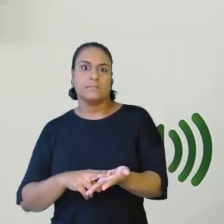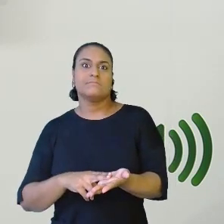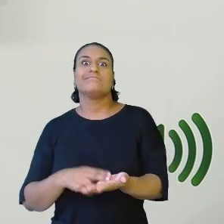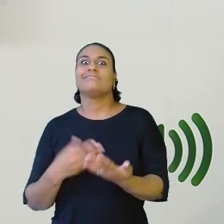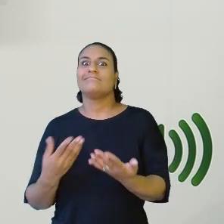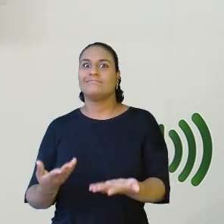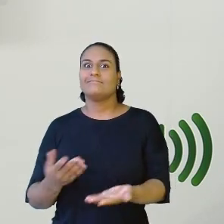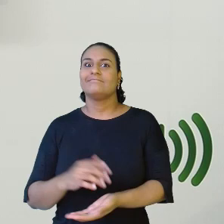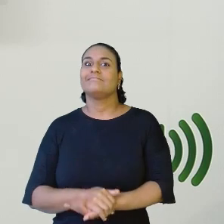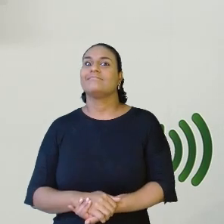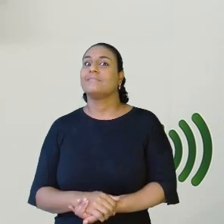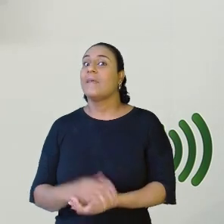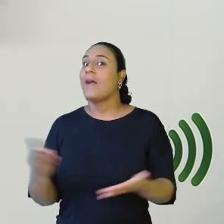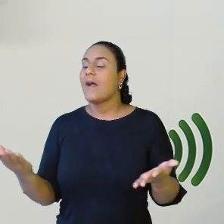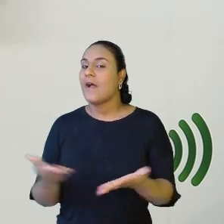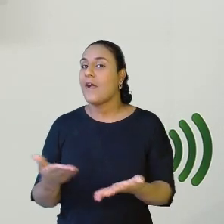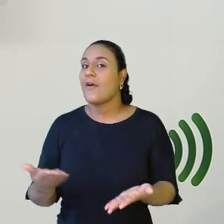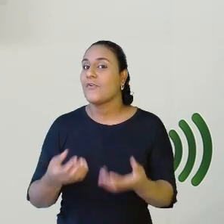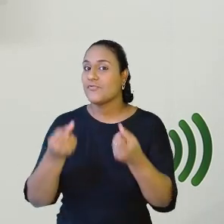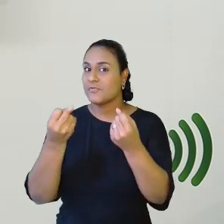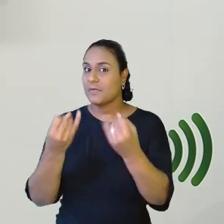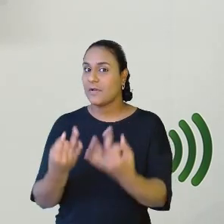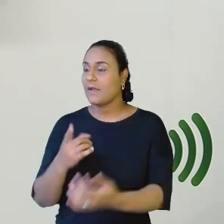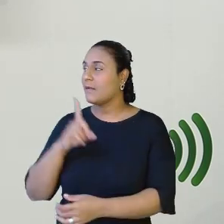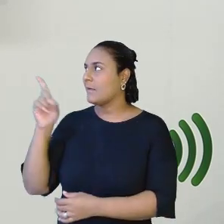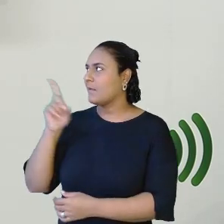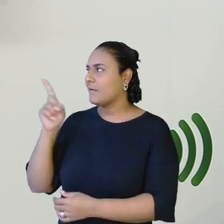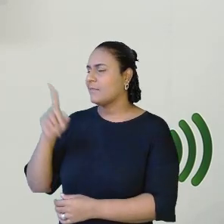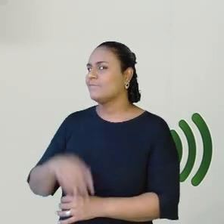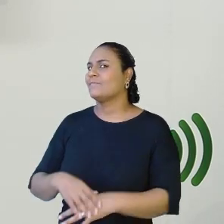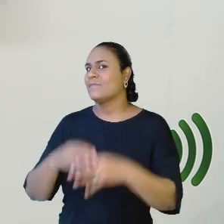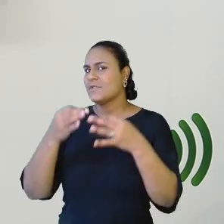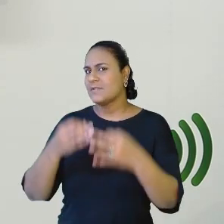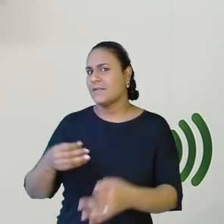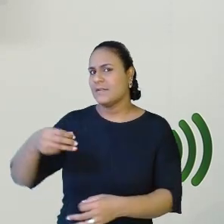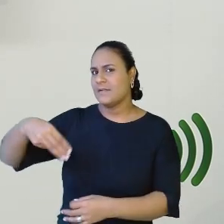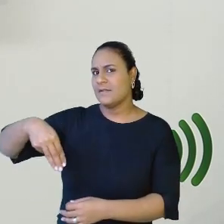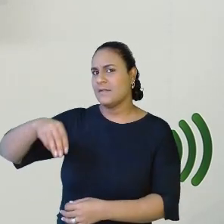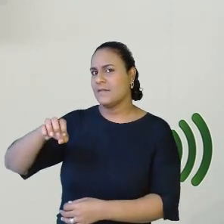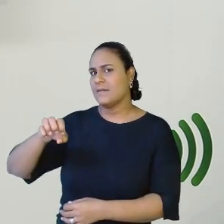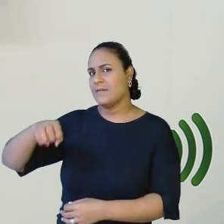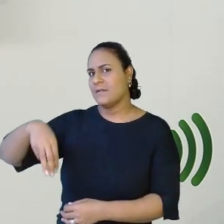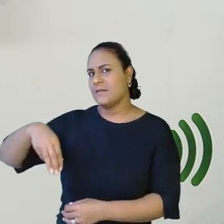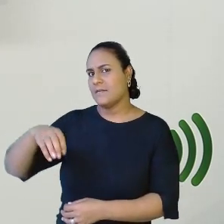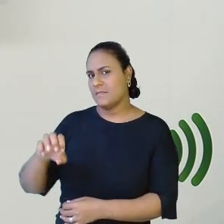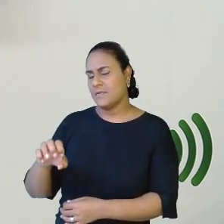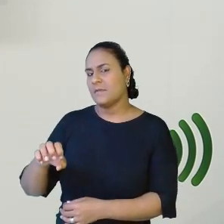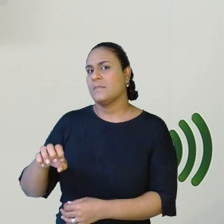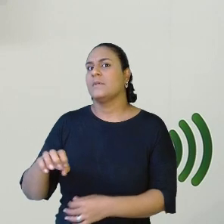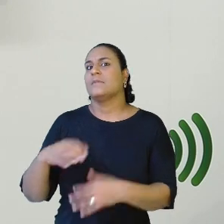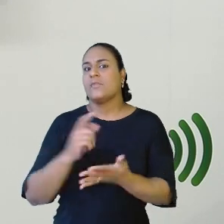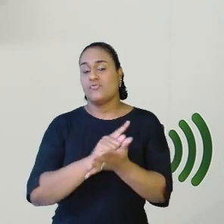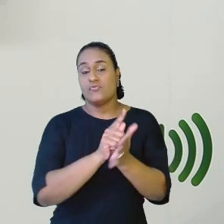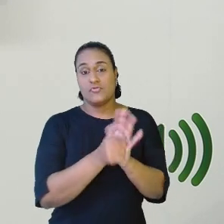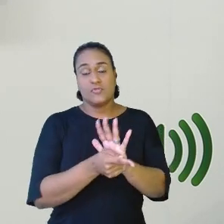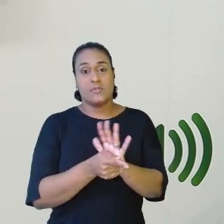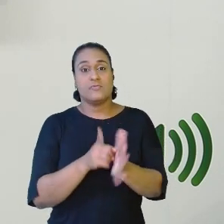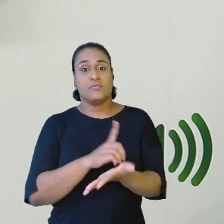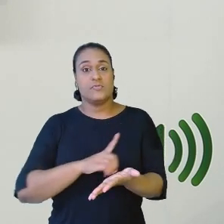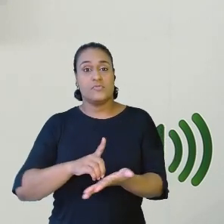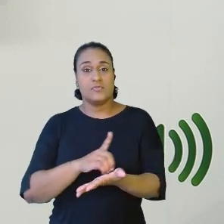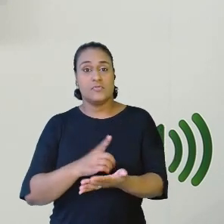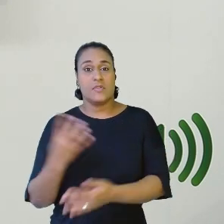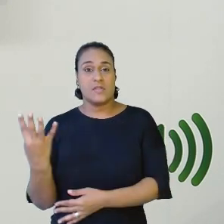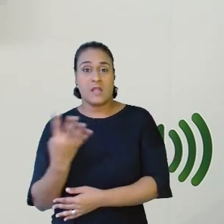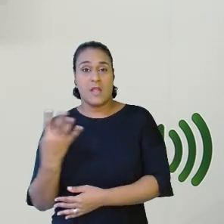o meme. Então, a resposta correta, com certeza, é o meme. Meme é o gênero digital dessas